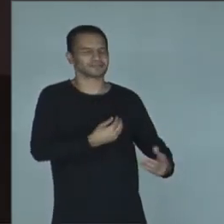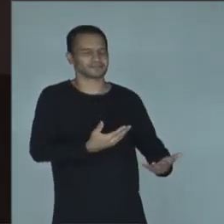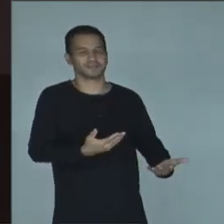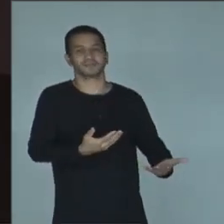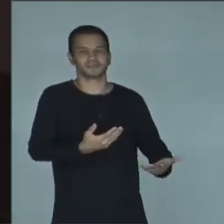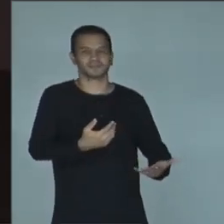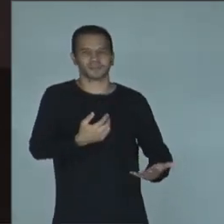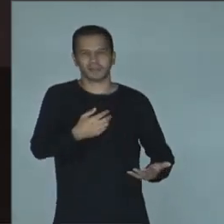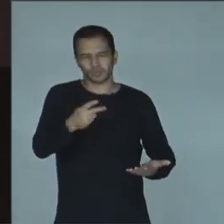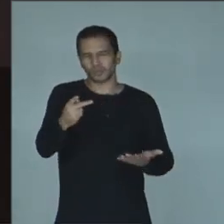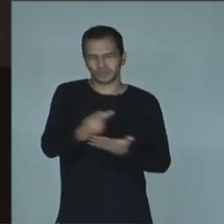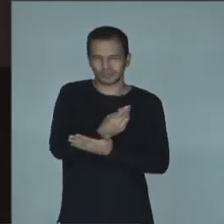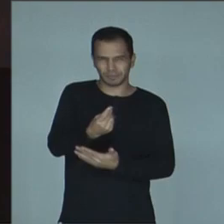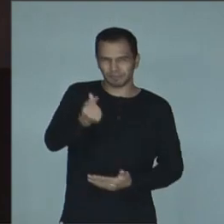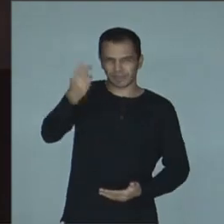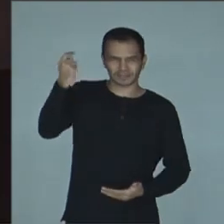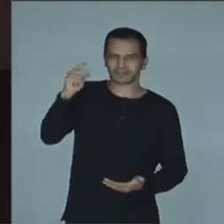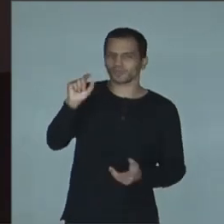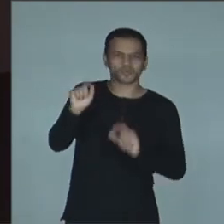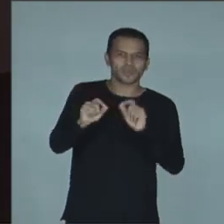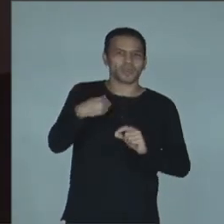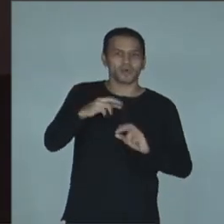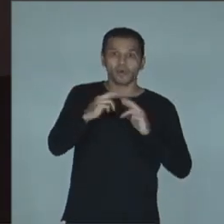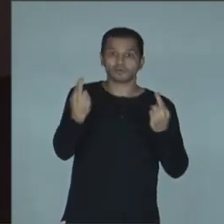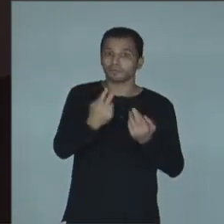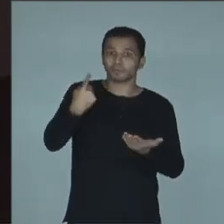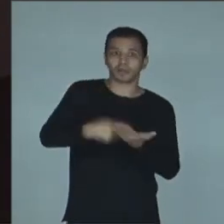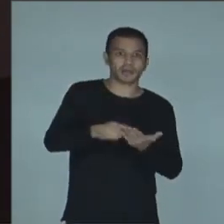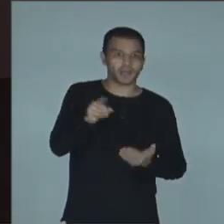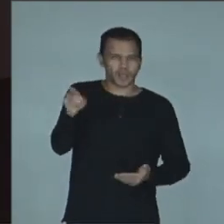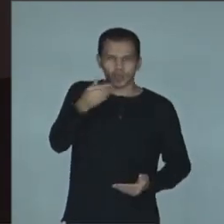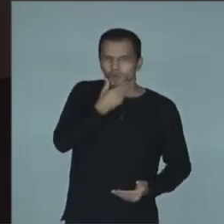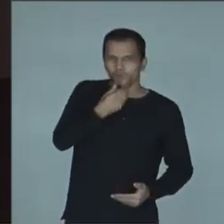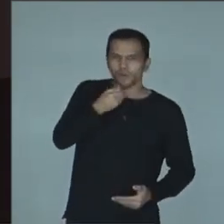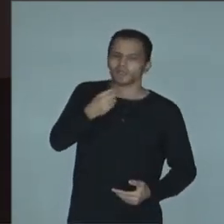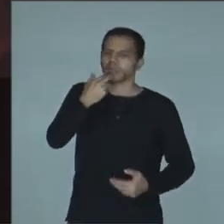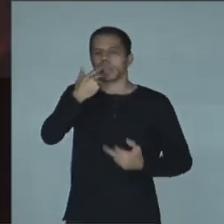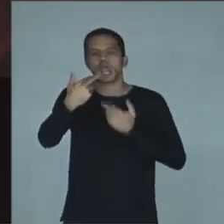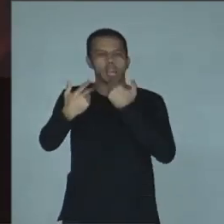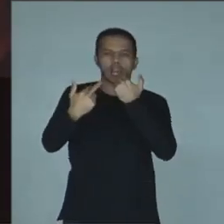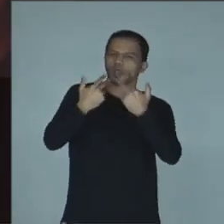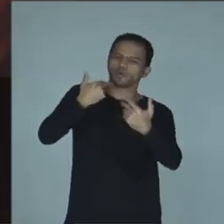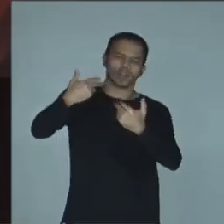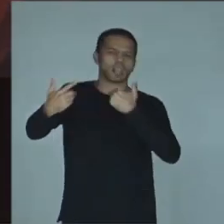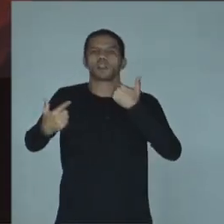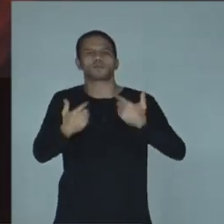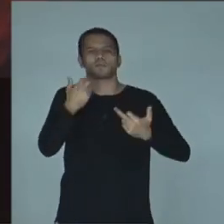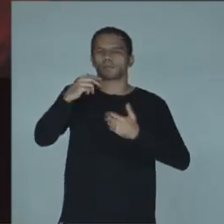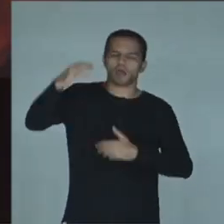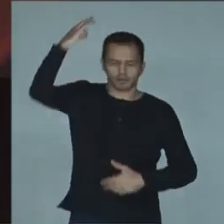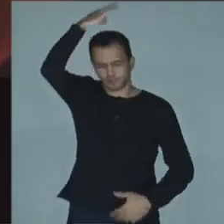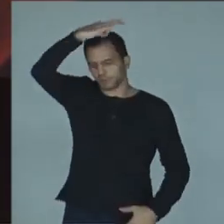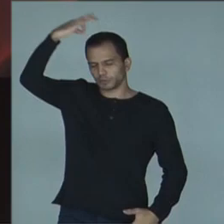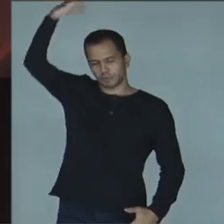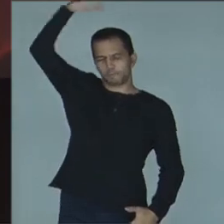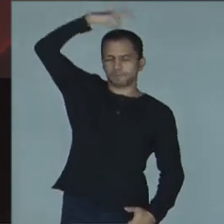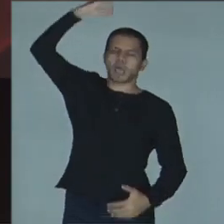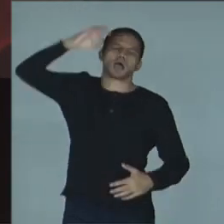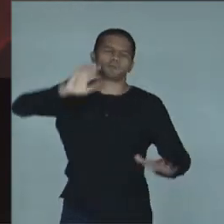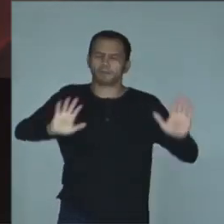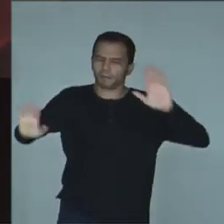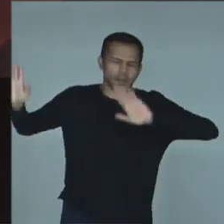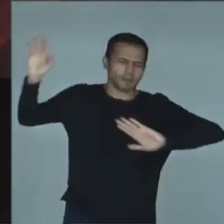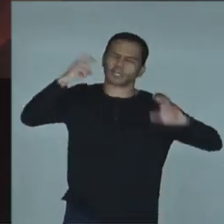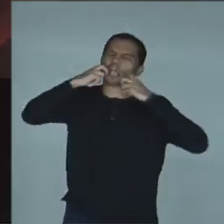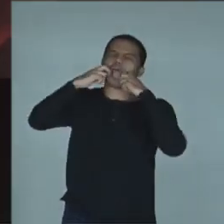Eu já fui para reunião que aí o camarada vai falar em nenhuma mas não quer falar ninguém quer gritar em língua porque ele tem que mostrar aquele ter a